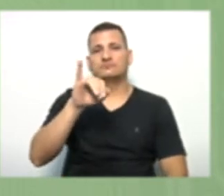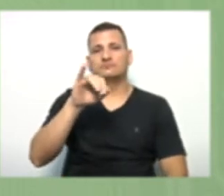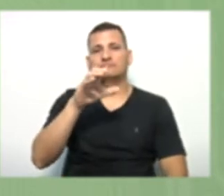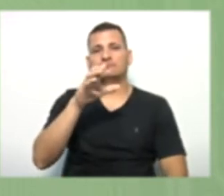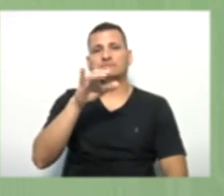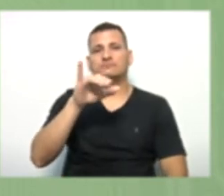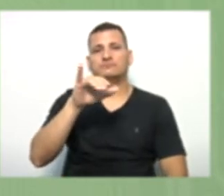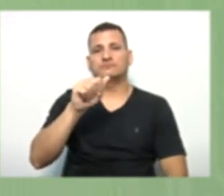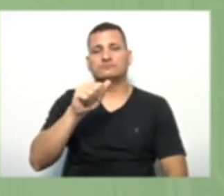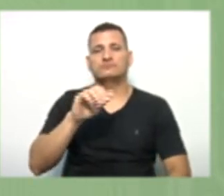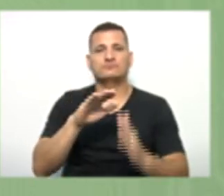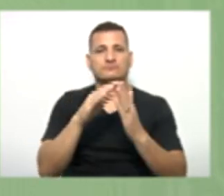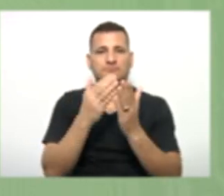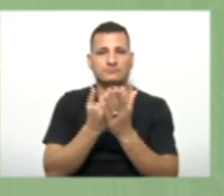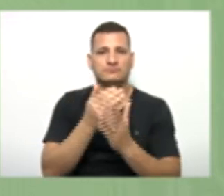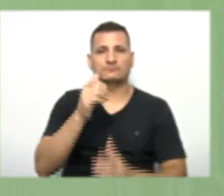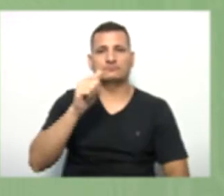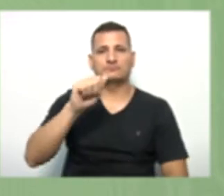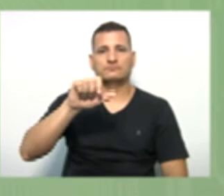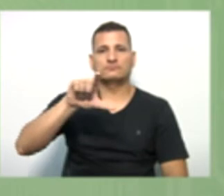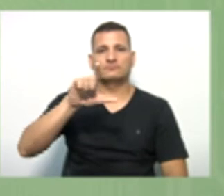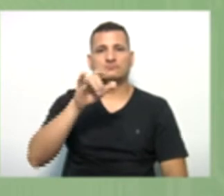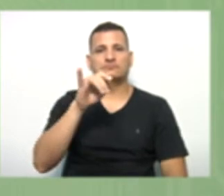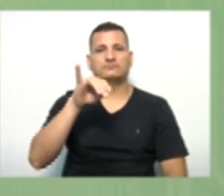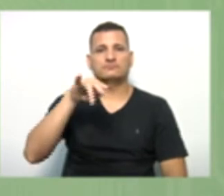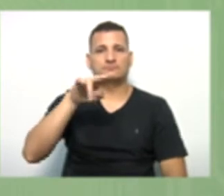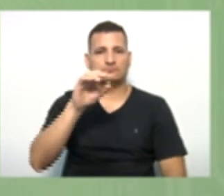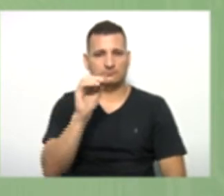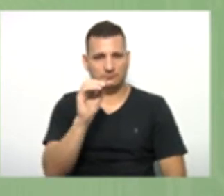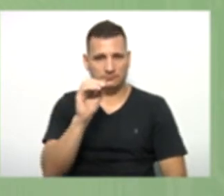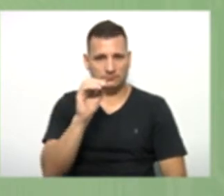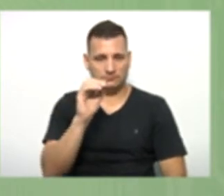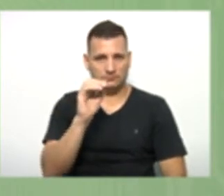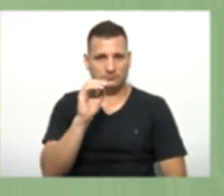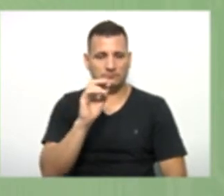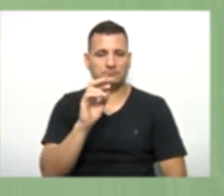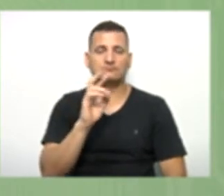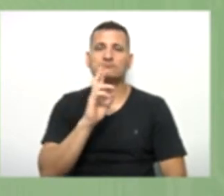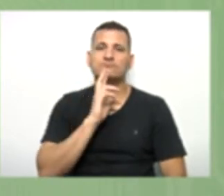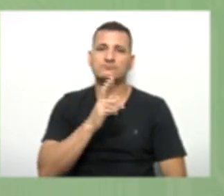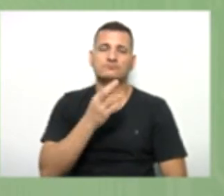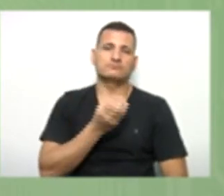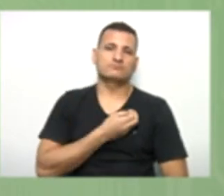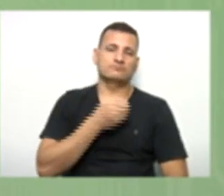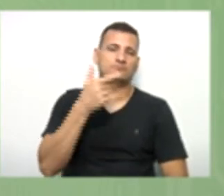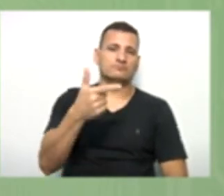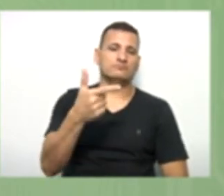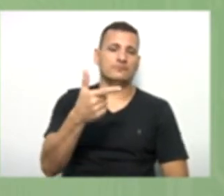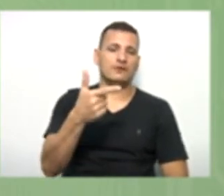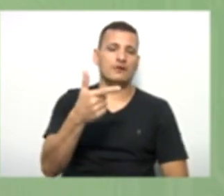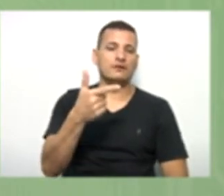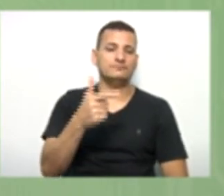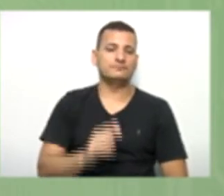escola Albino Biltner, ela disse que é o número 2. O número 2 é passivo. E os